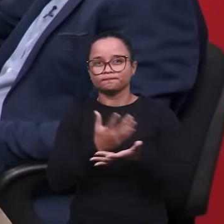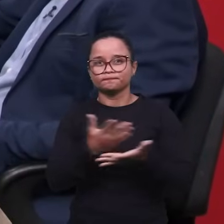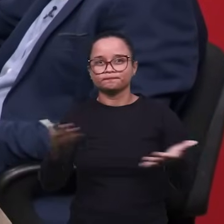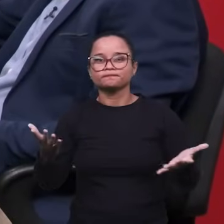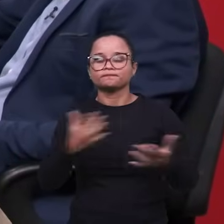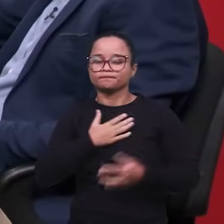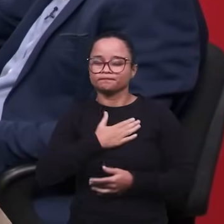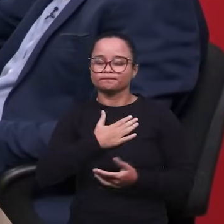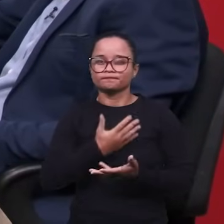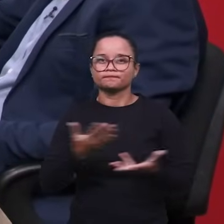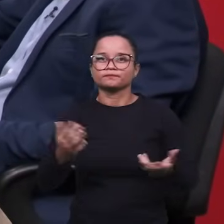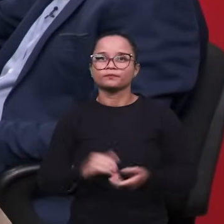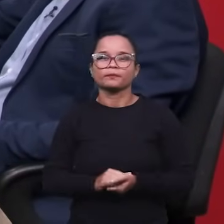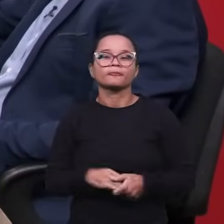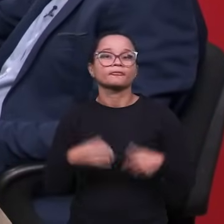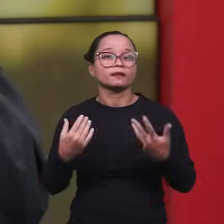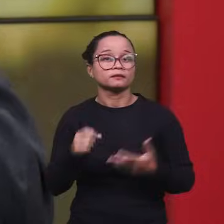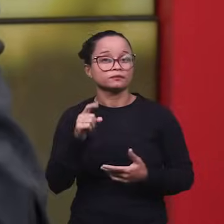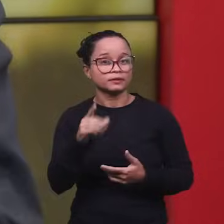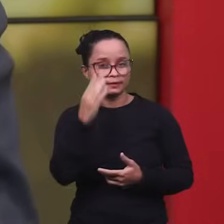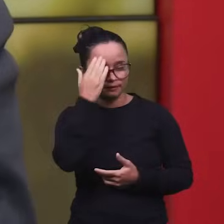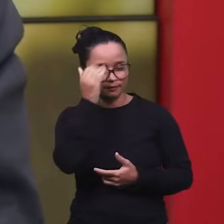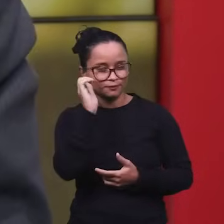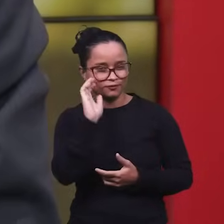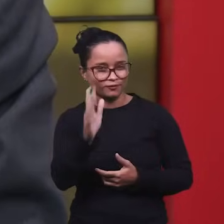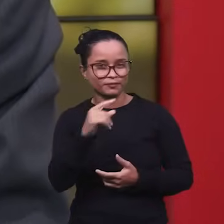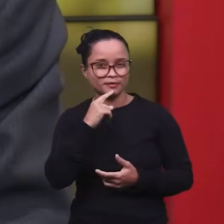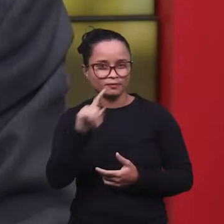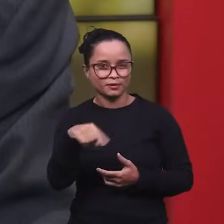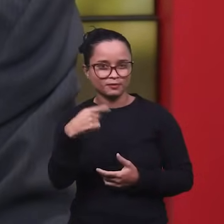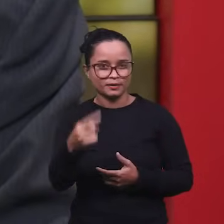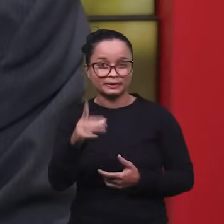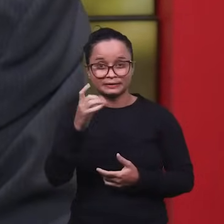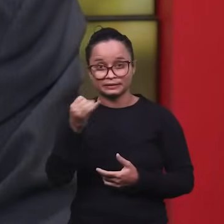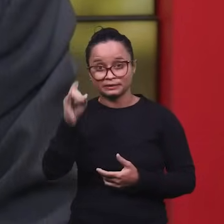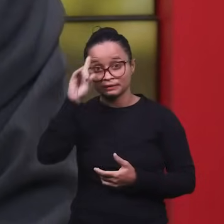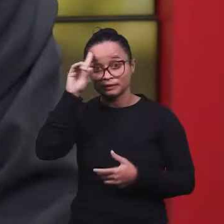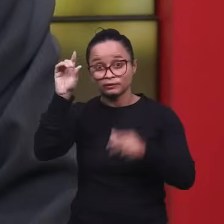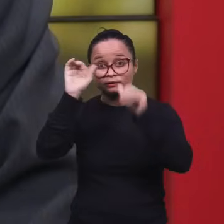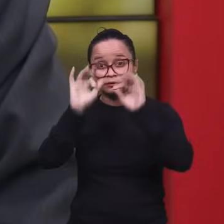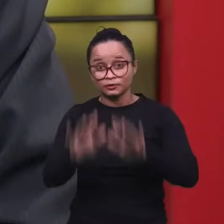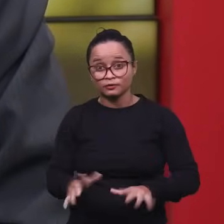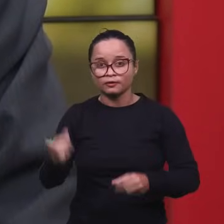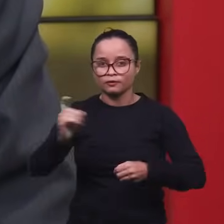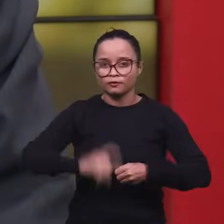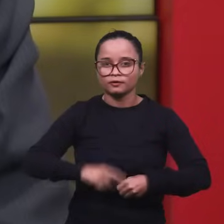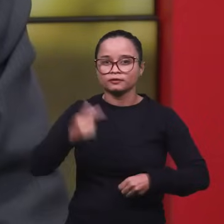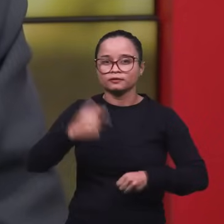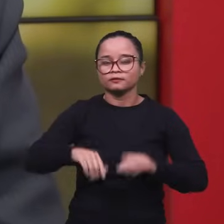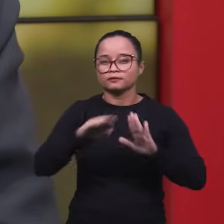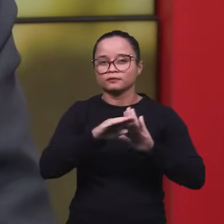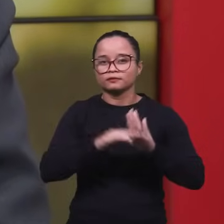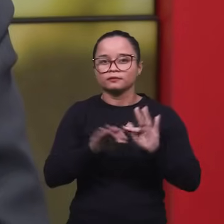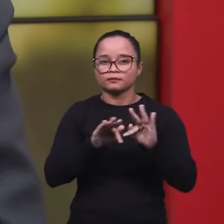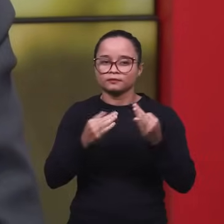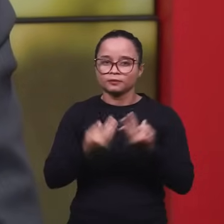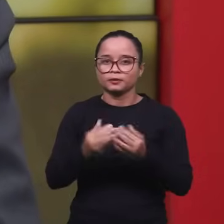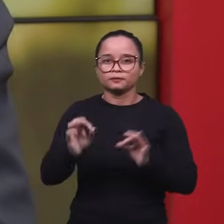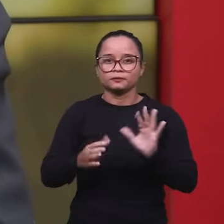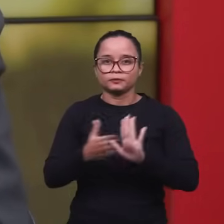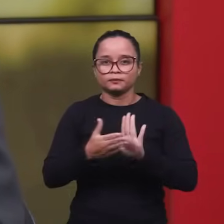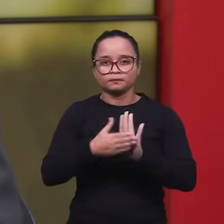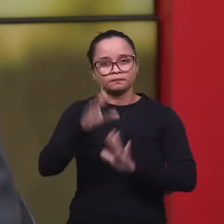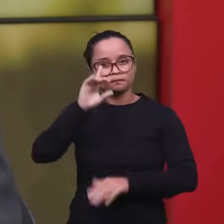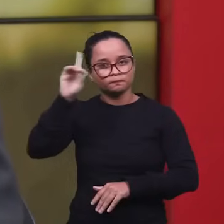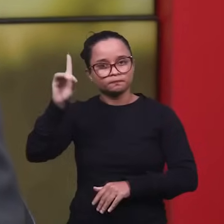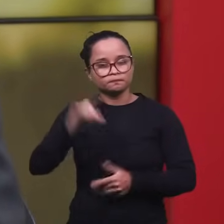do Senhor. É um prazer. Muito bem. Então você já sabe, na próxima semana, se Deus quiser, a gente volta com mais uma edição desse programa, Família o Projeto